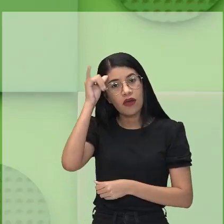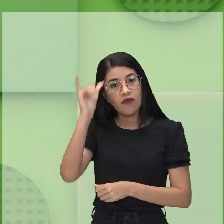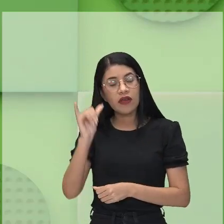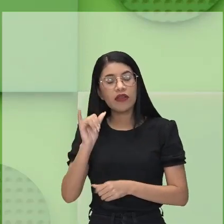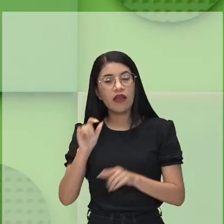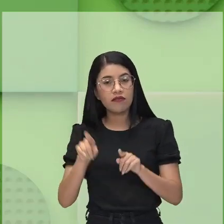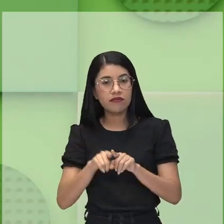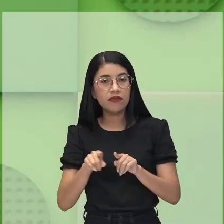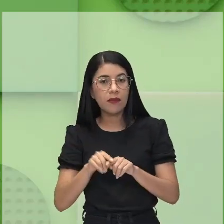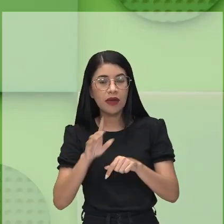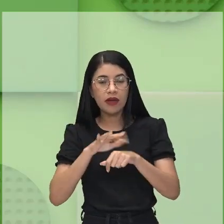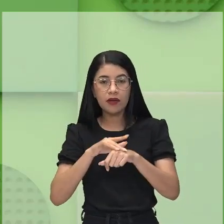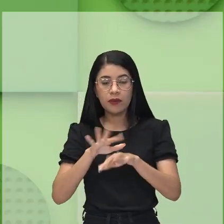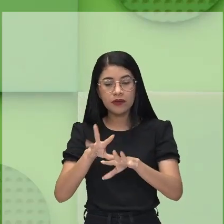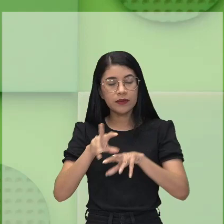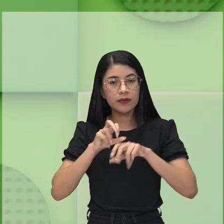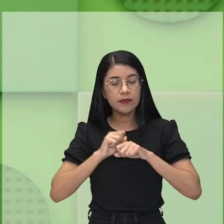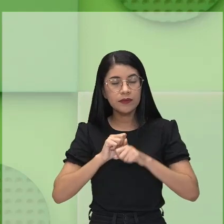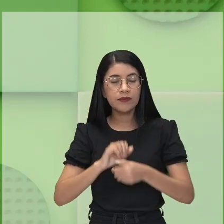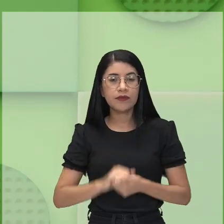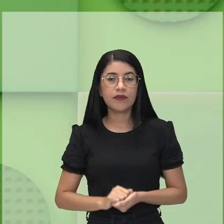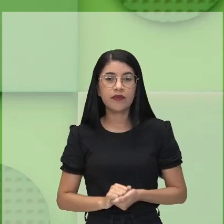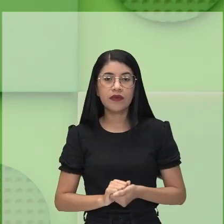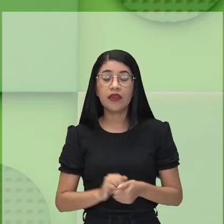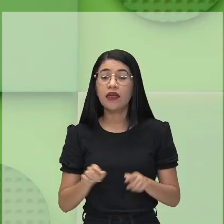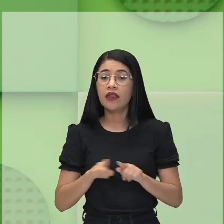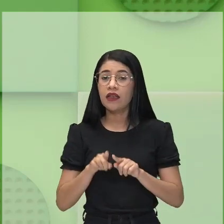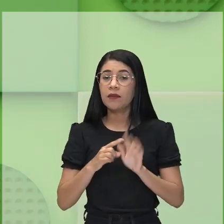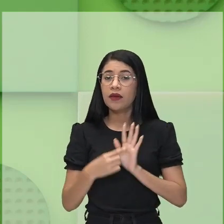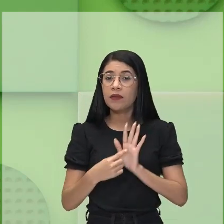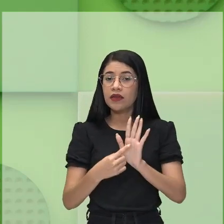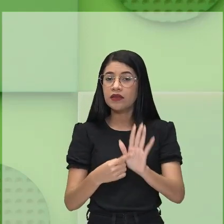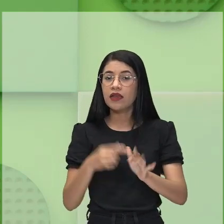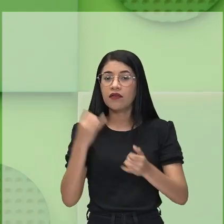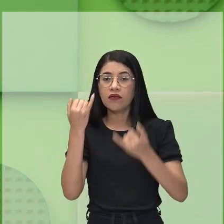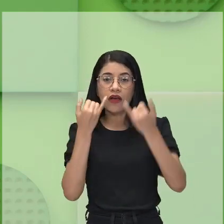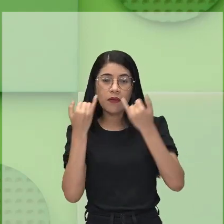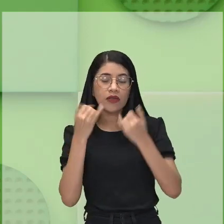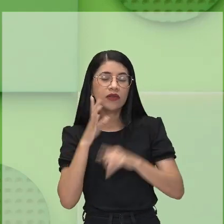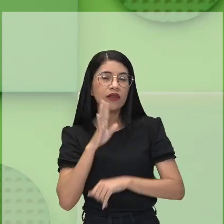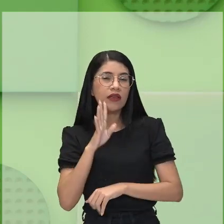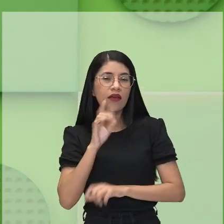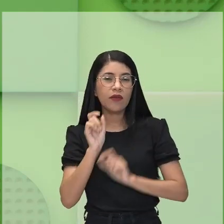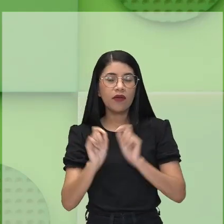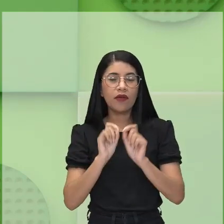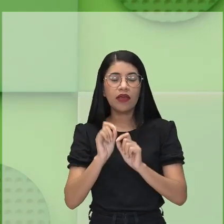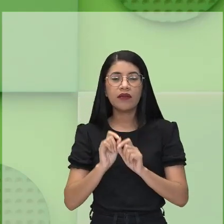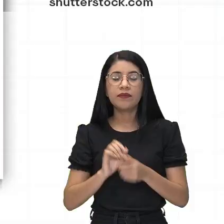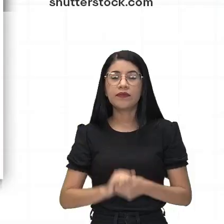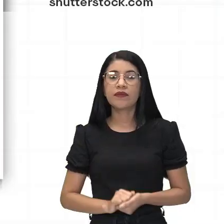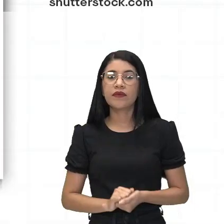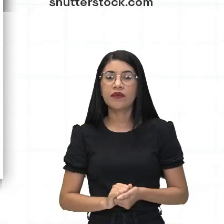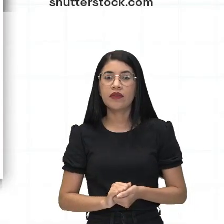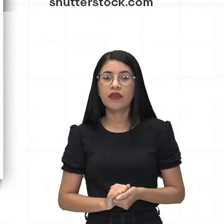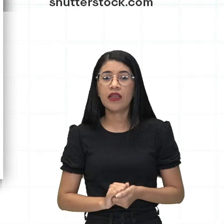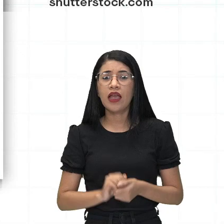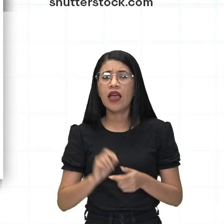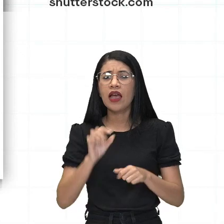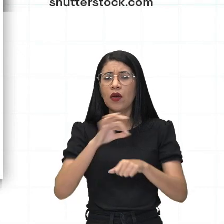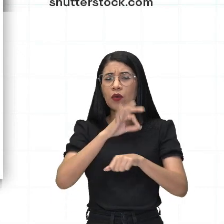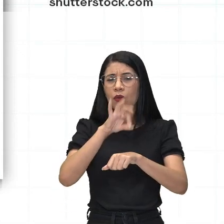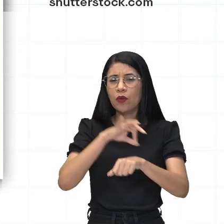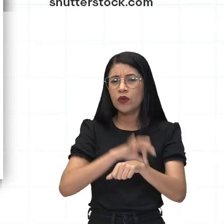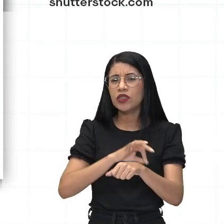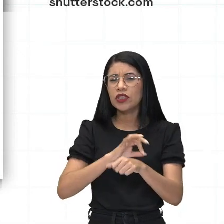se prevenir, certo? E eu trouxe aqui para vocês uma informação bem legal sobre a diferença dos